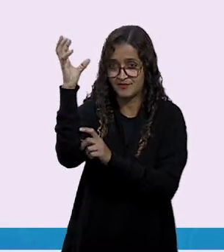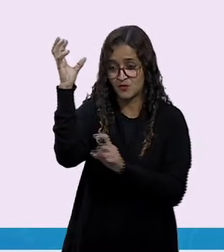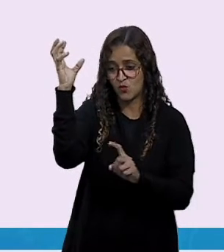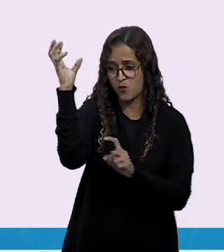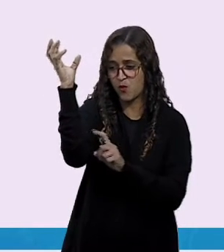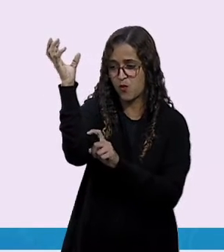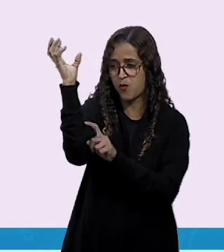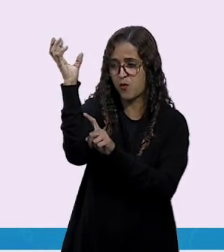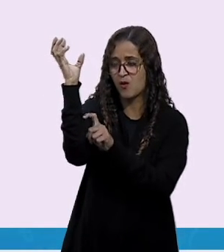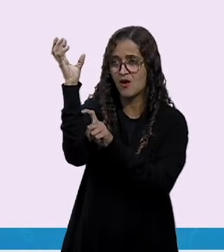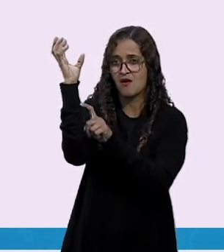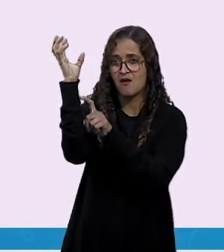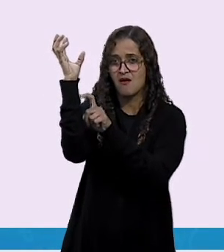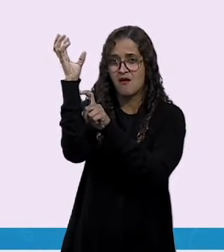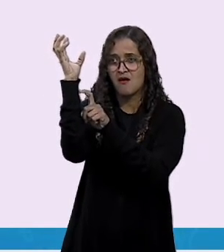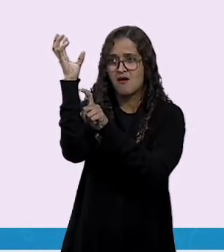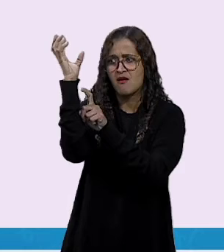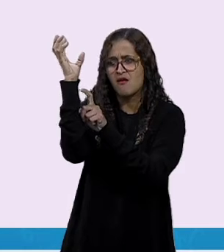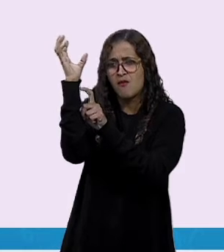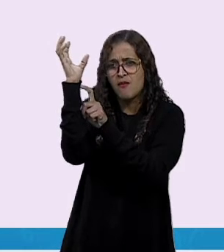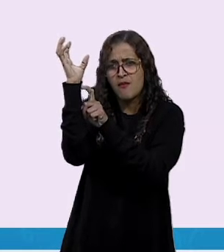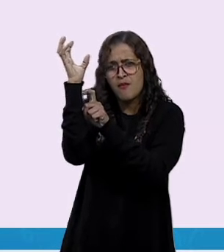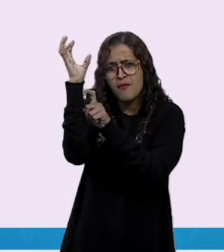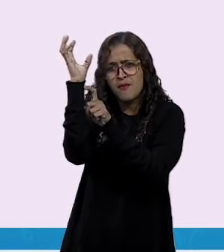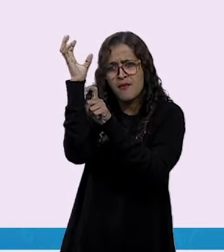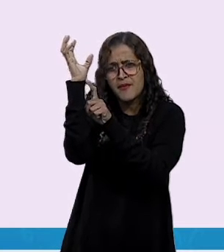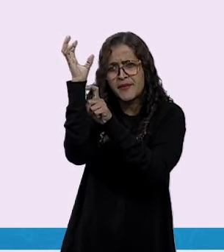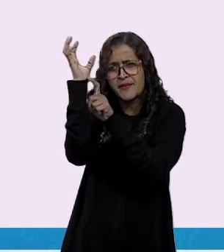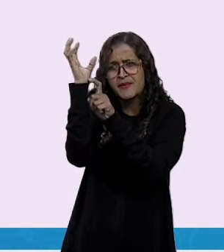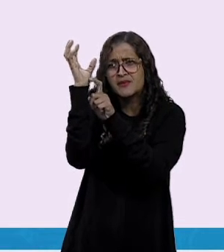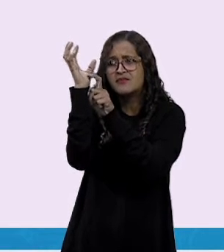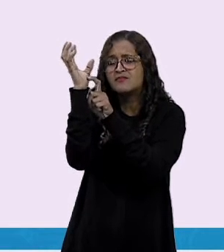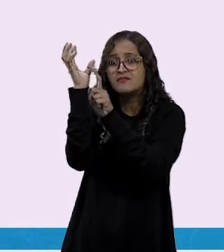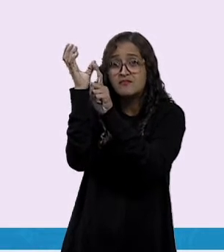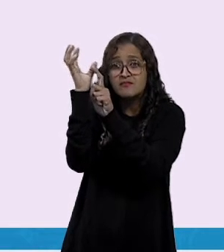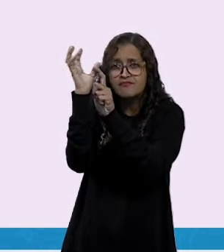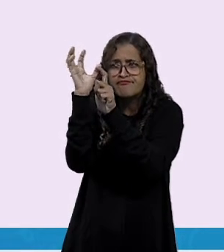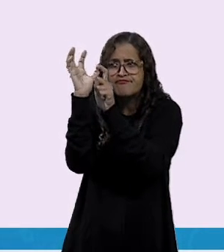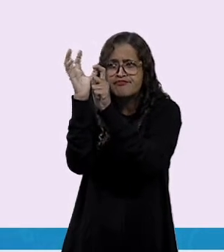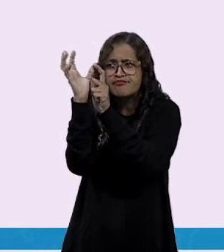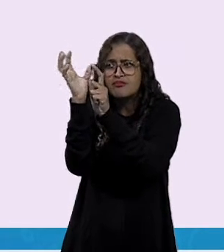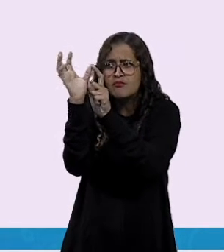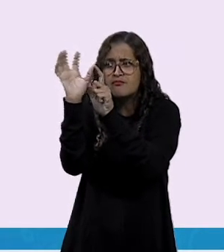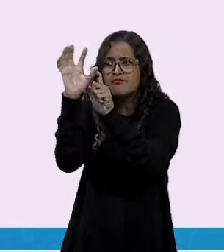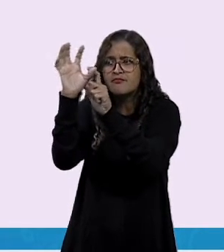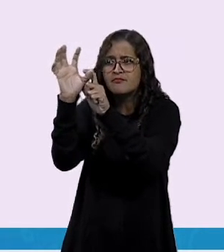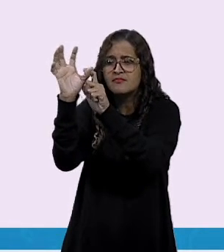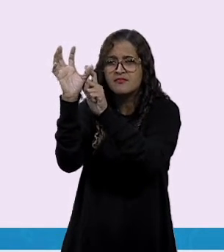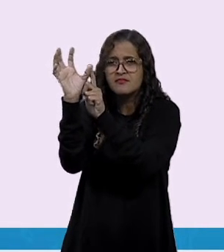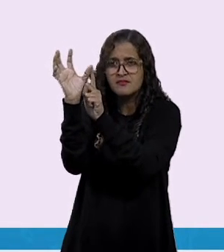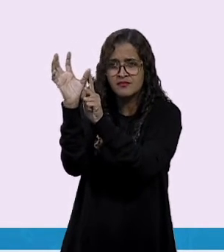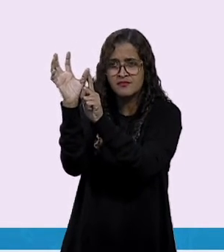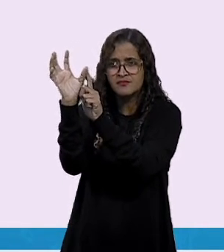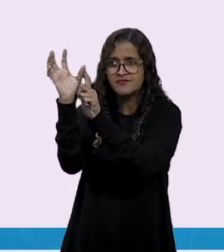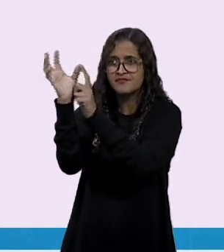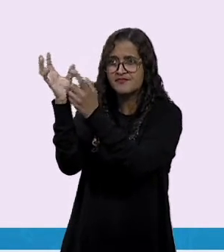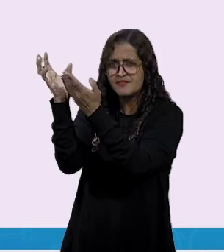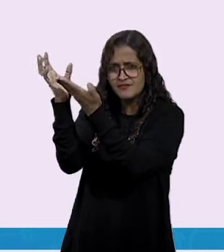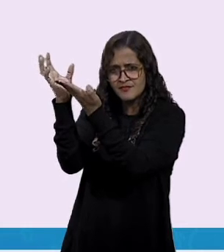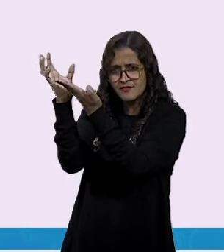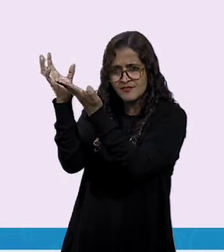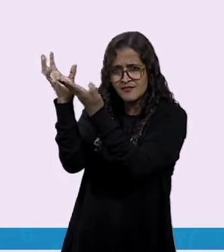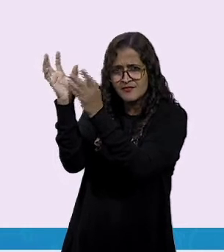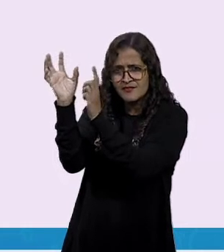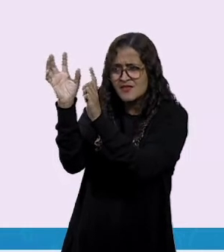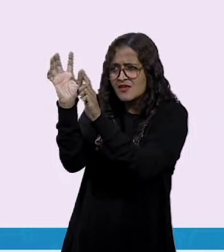E essa lagarta vai se escondendo, virando uma pupa. Olha aqui. Parece uma